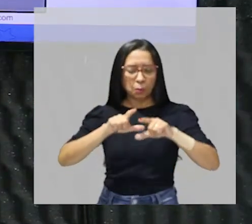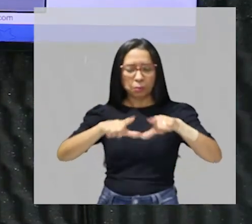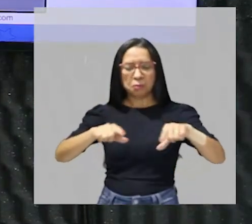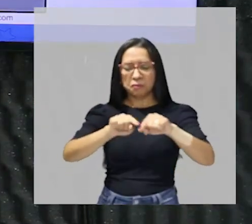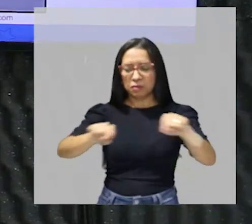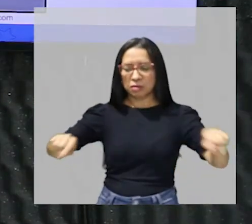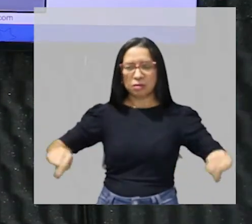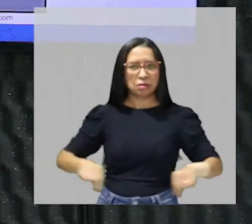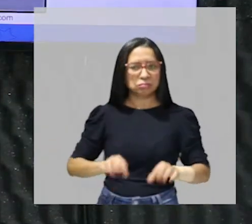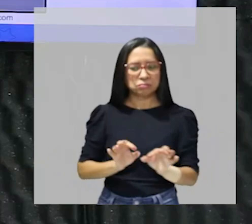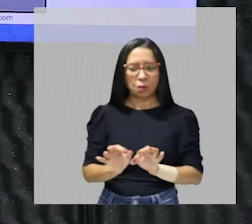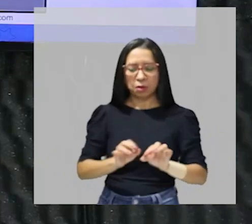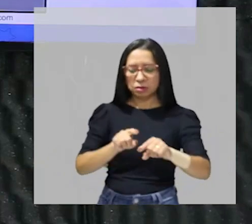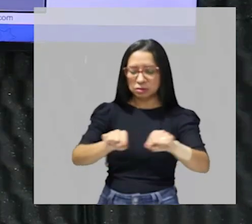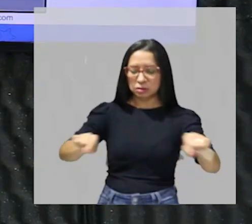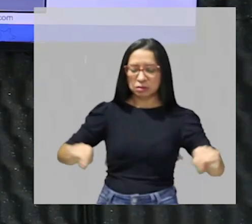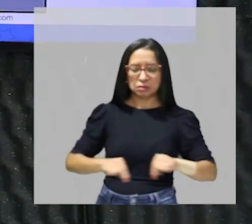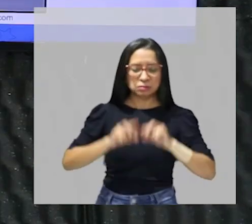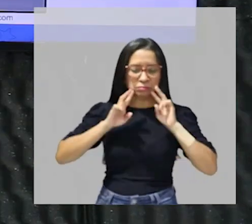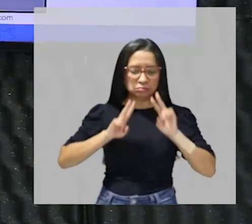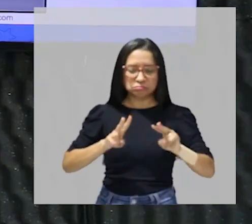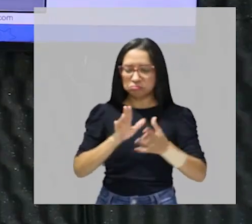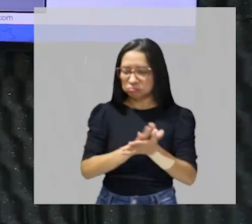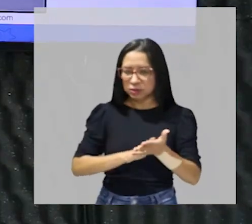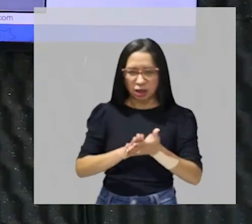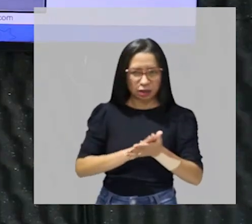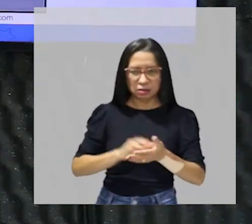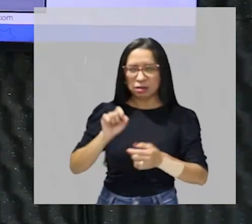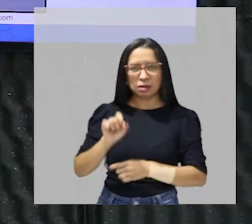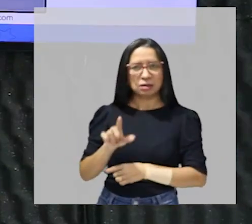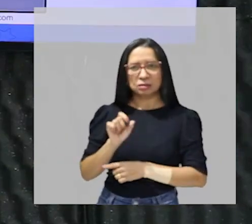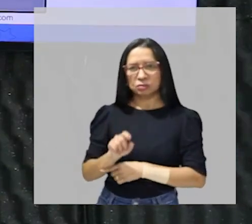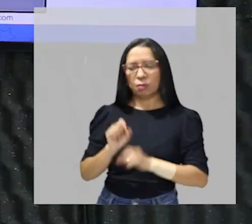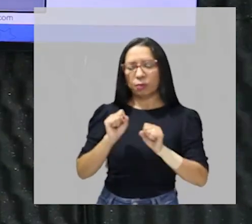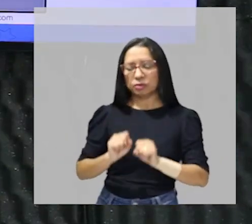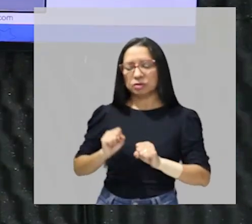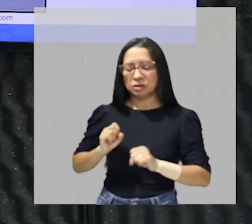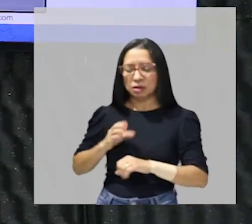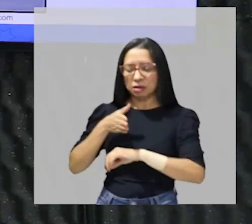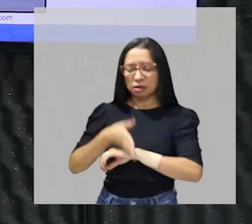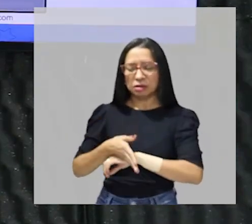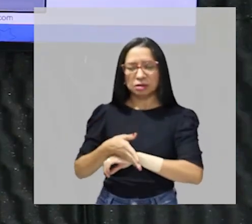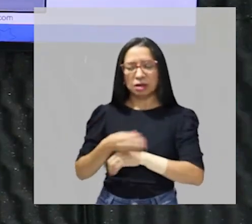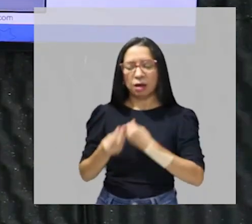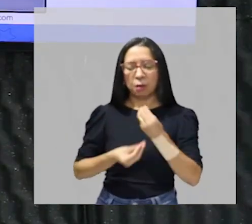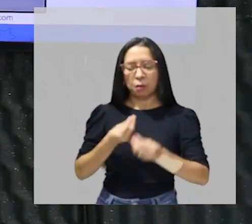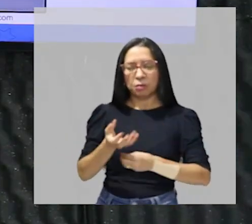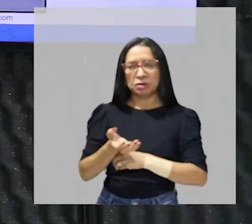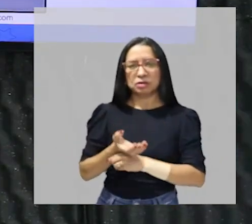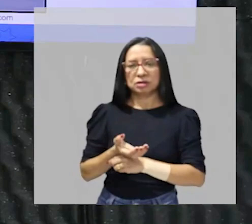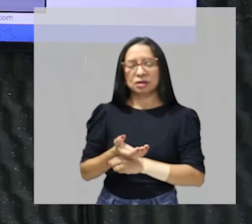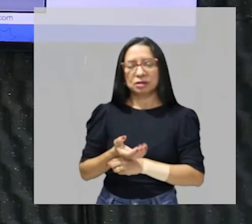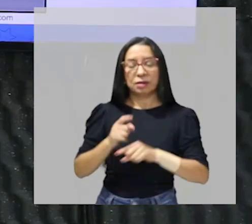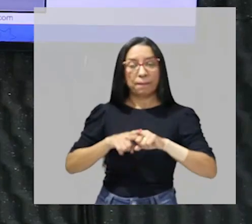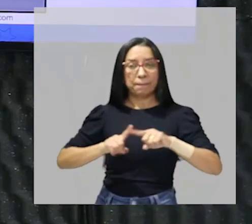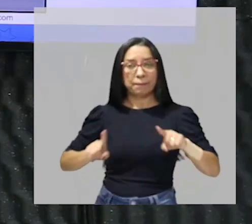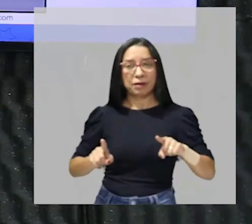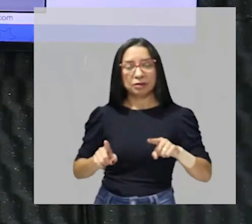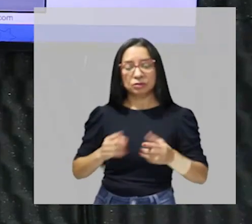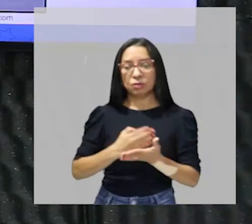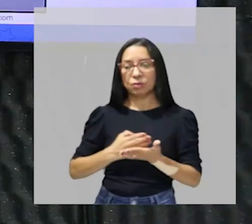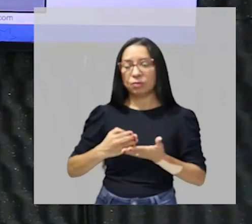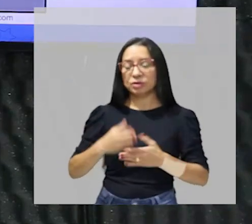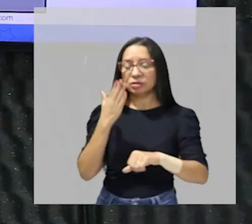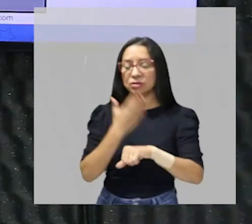mais. Olhava, para mim era tudo azul ali, já não poderia entrar na hora que eu quisesse, sair do jeito que eu quisesse. Mas, quando eu